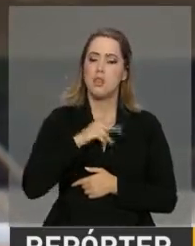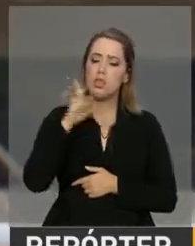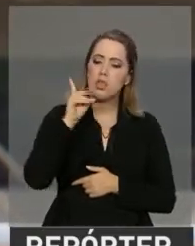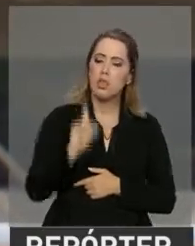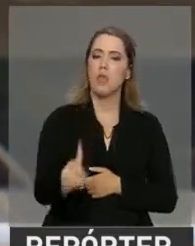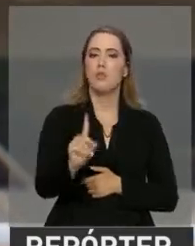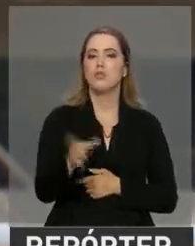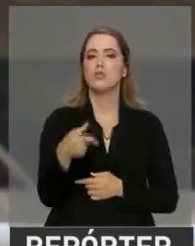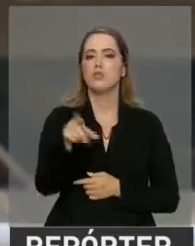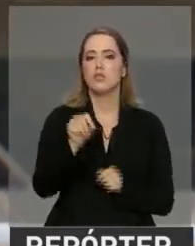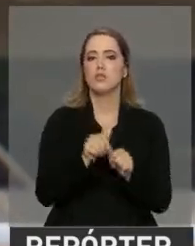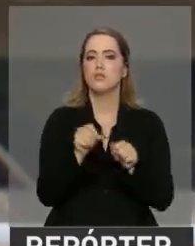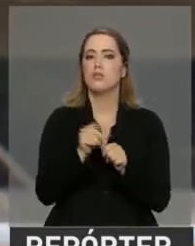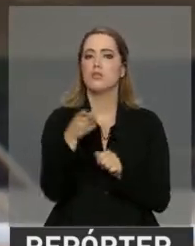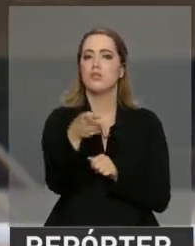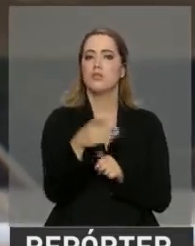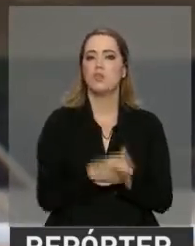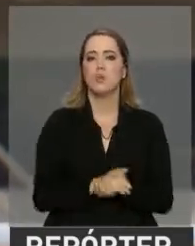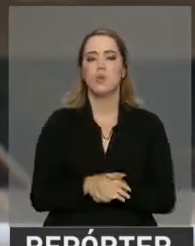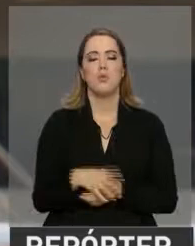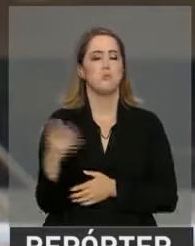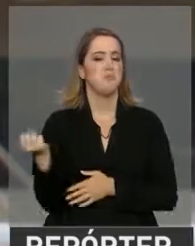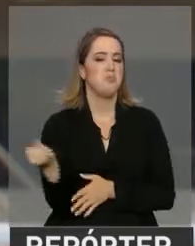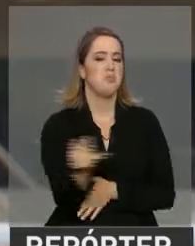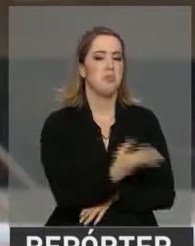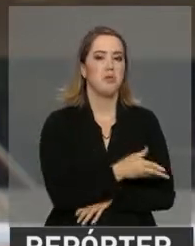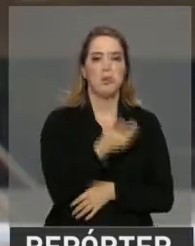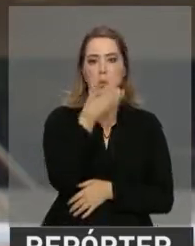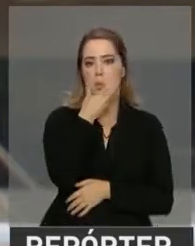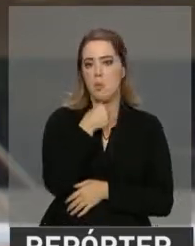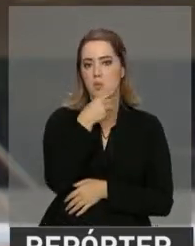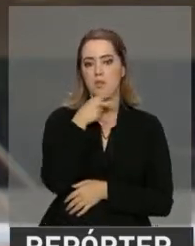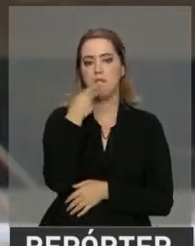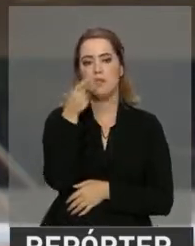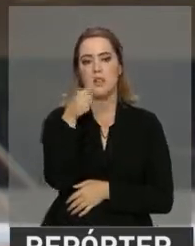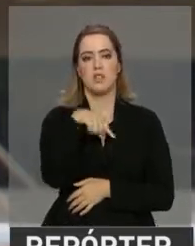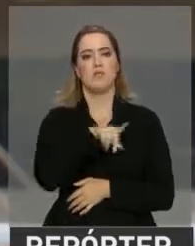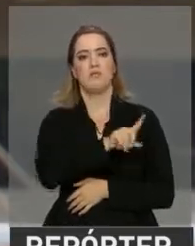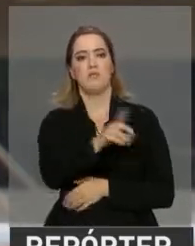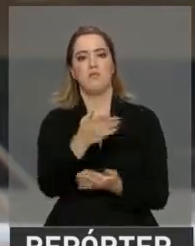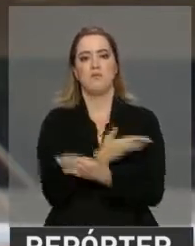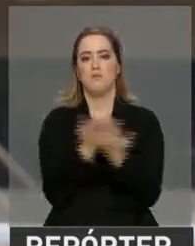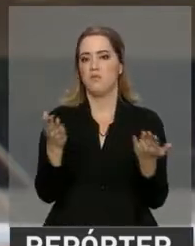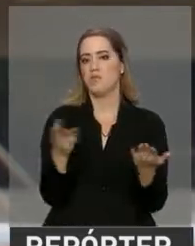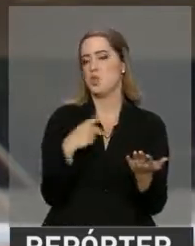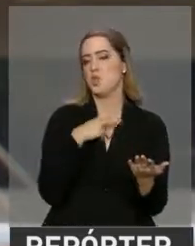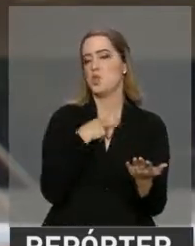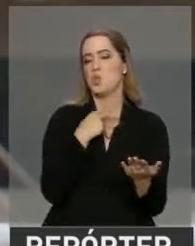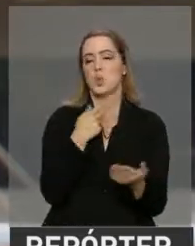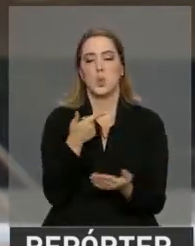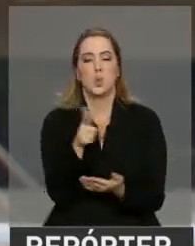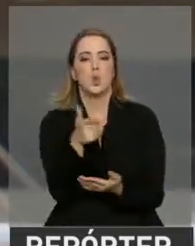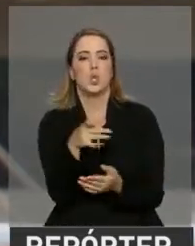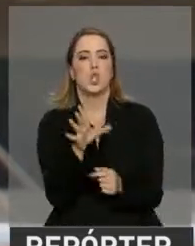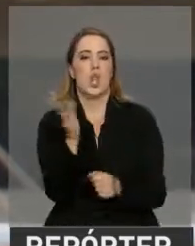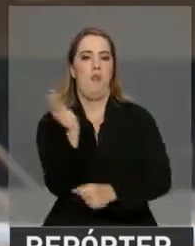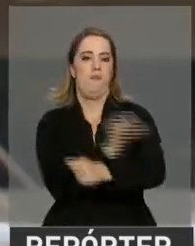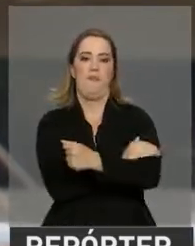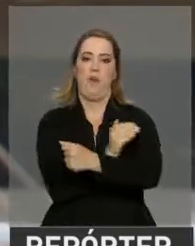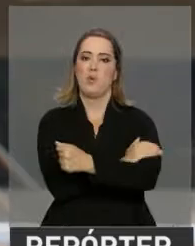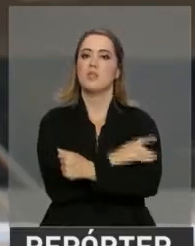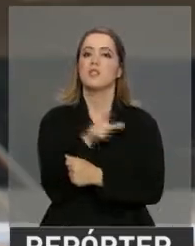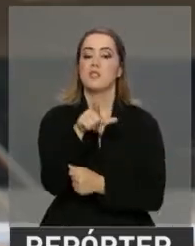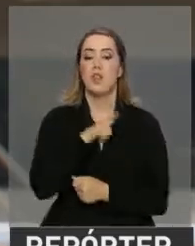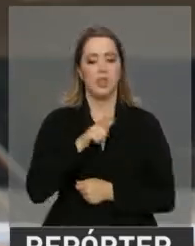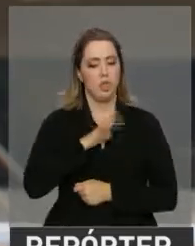fazer né muitos meninos já viraram para mim e falaram que a gente não ia ter força mas eu sei muito bem que muitas